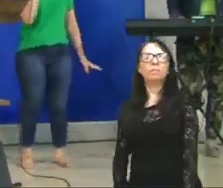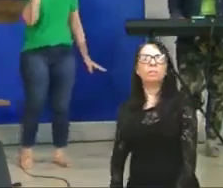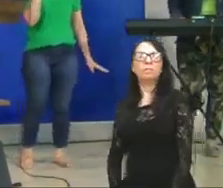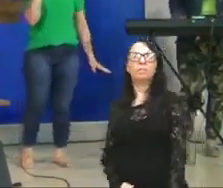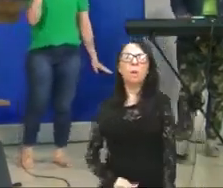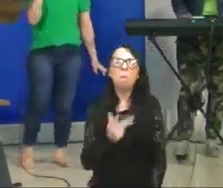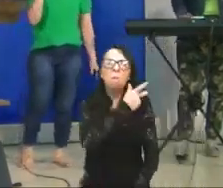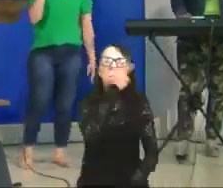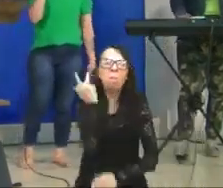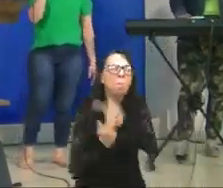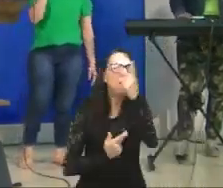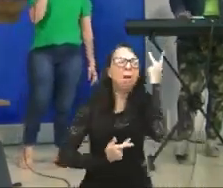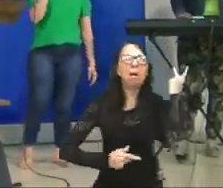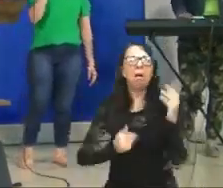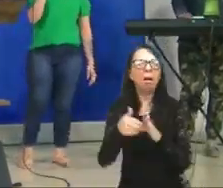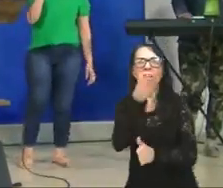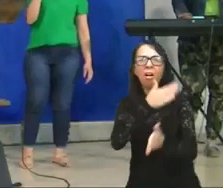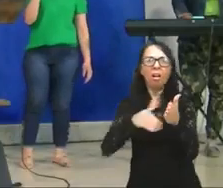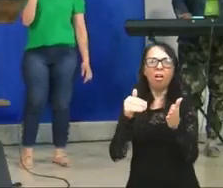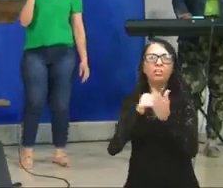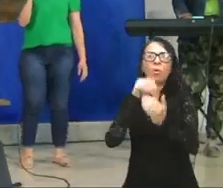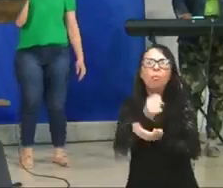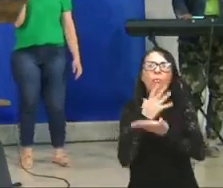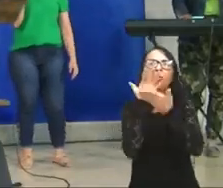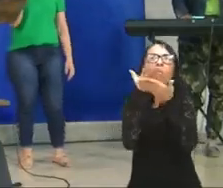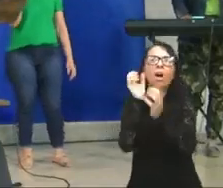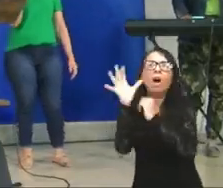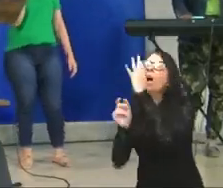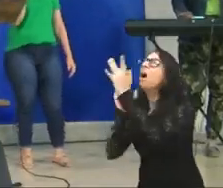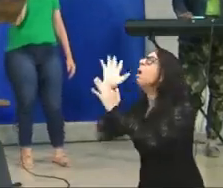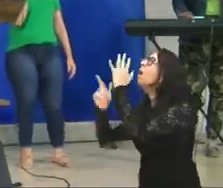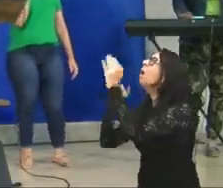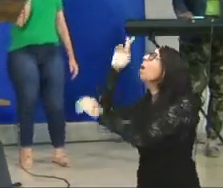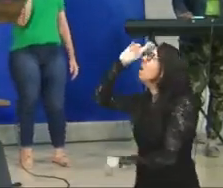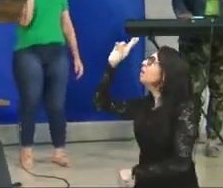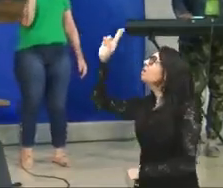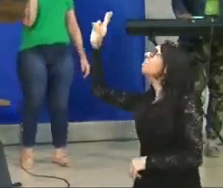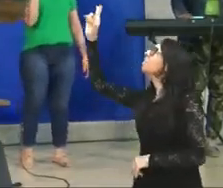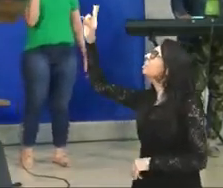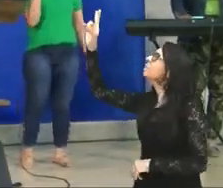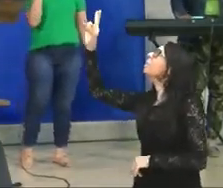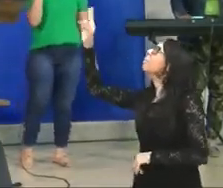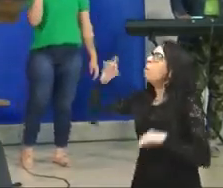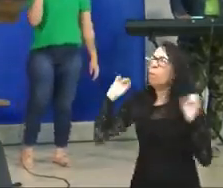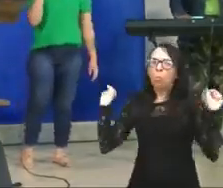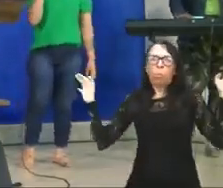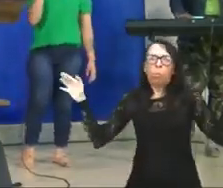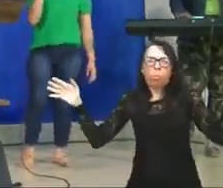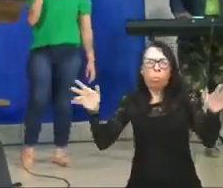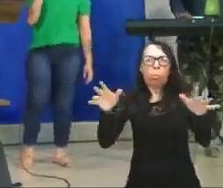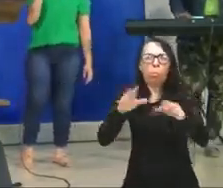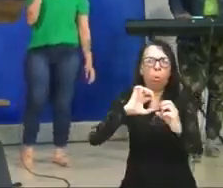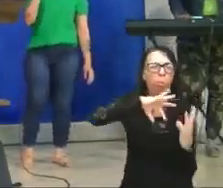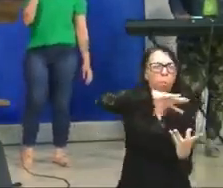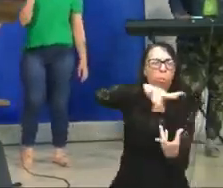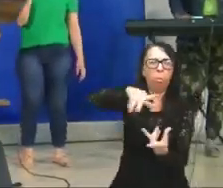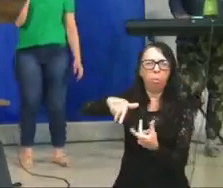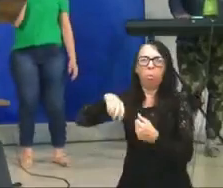Toda língua confessará o Senhor, todo joelho se dobrará,